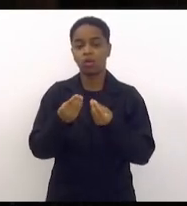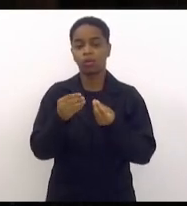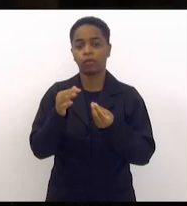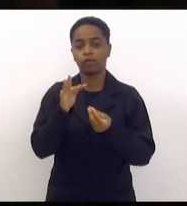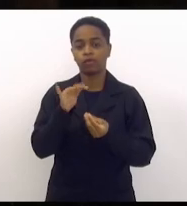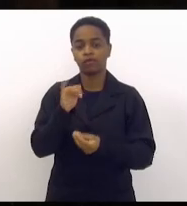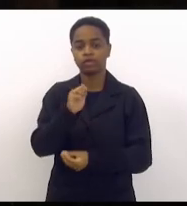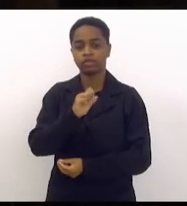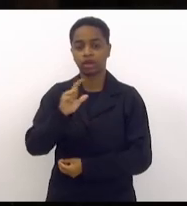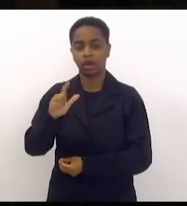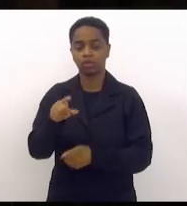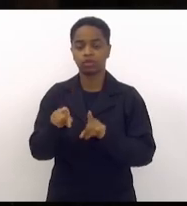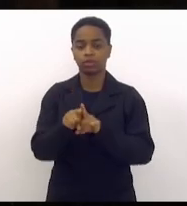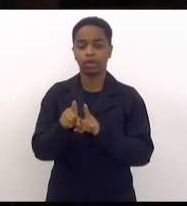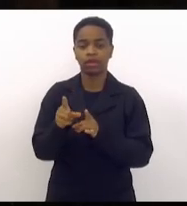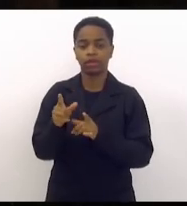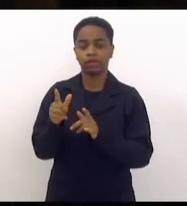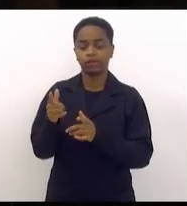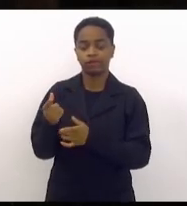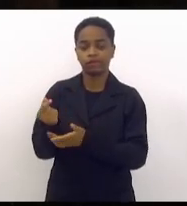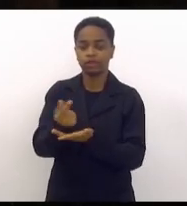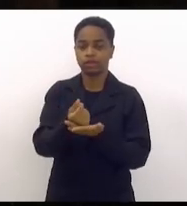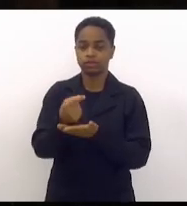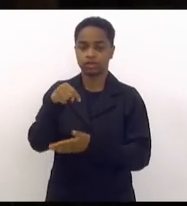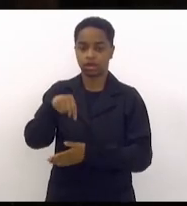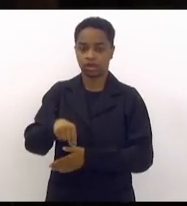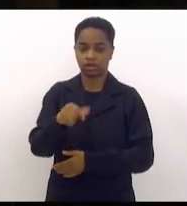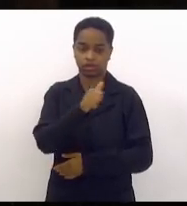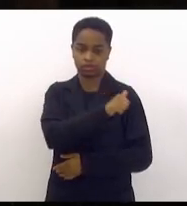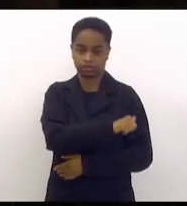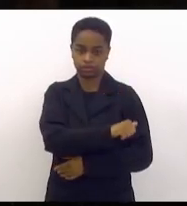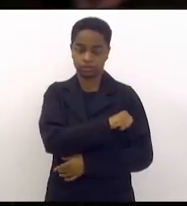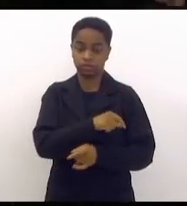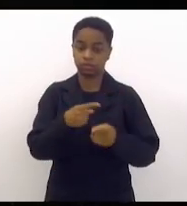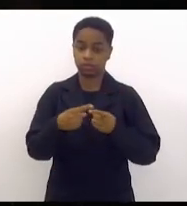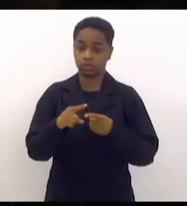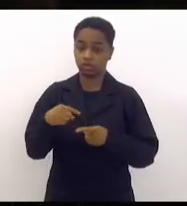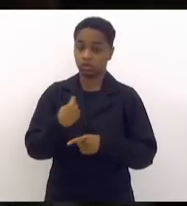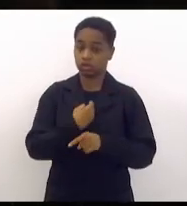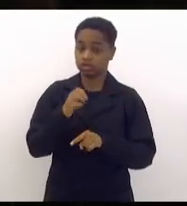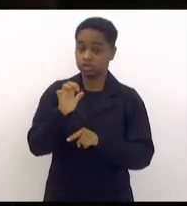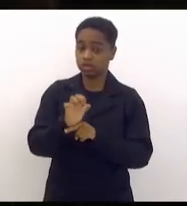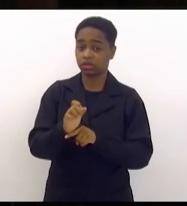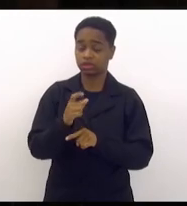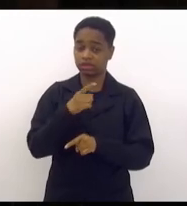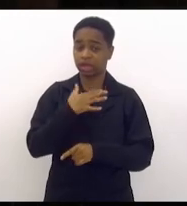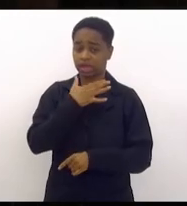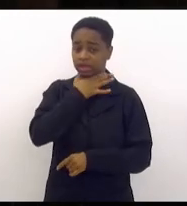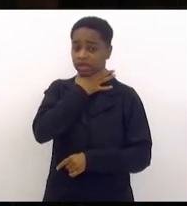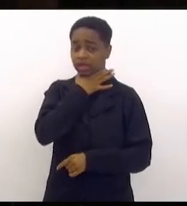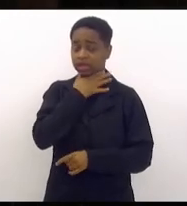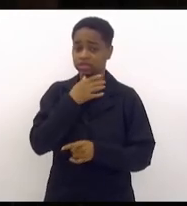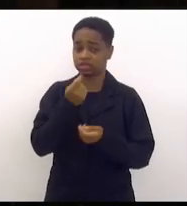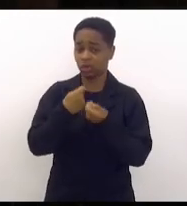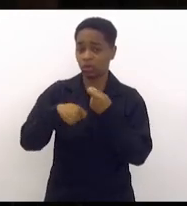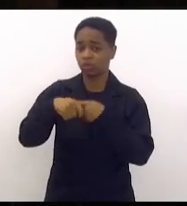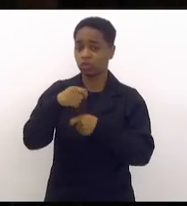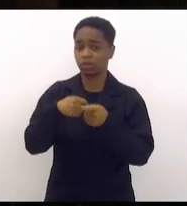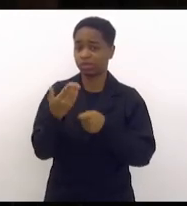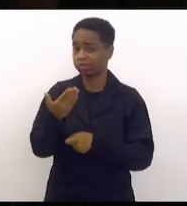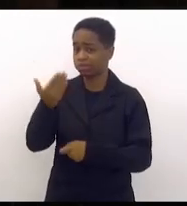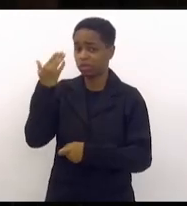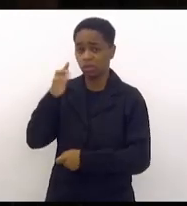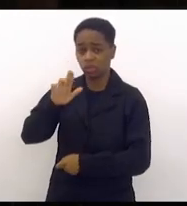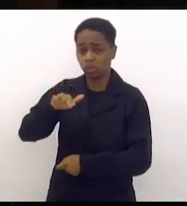e financeira do Estado do Rio de Janeiro o estado do Rio de Janeiro vive uma crise econômica sem precedentes